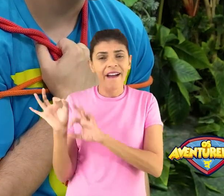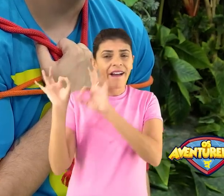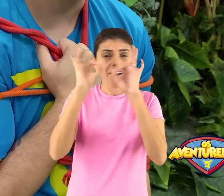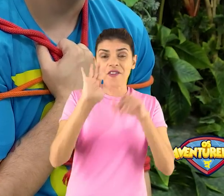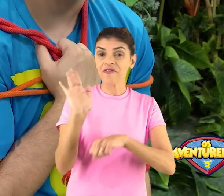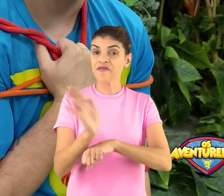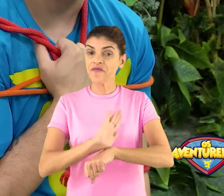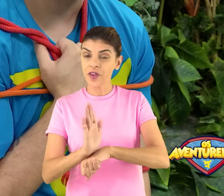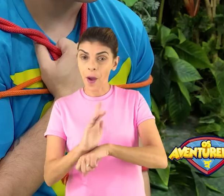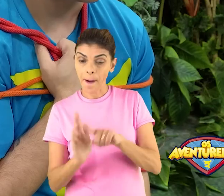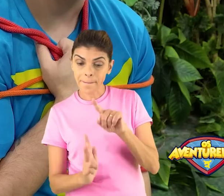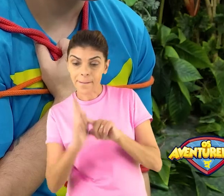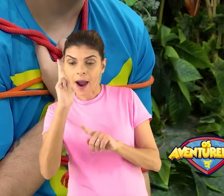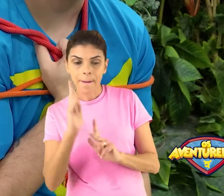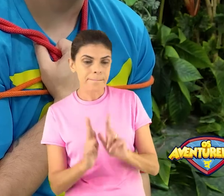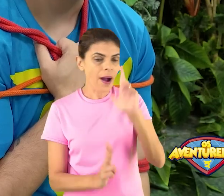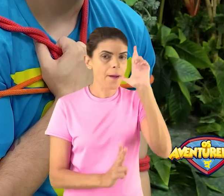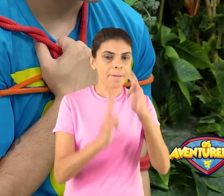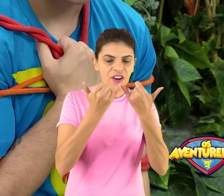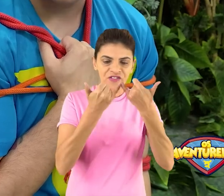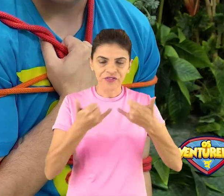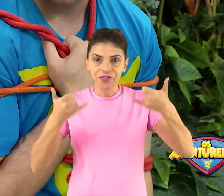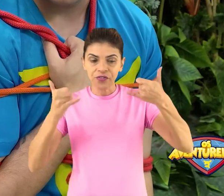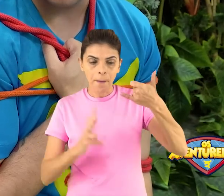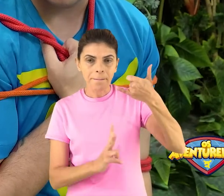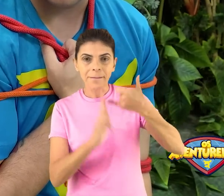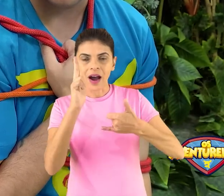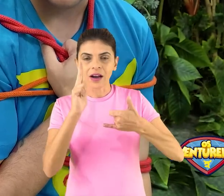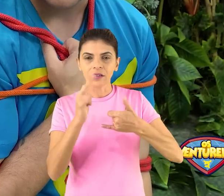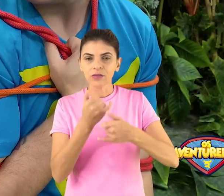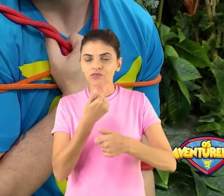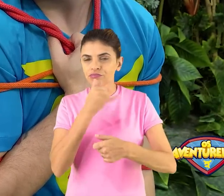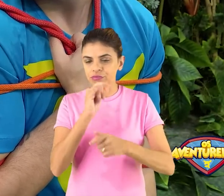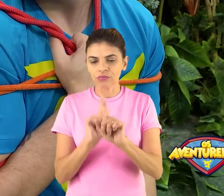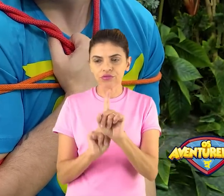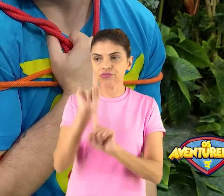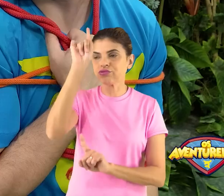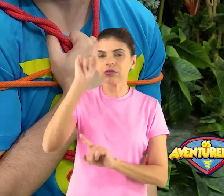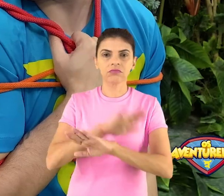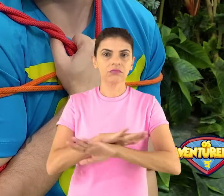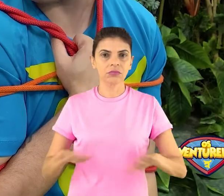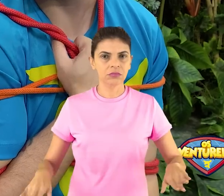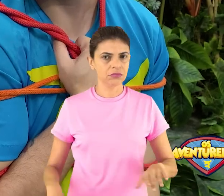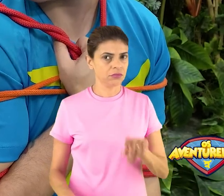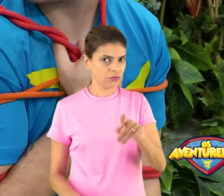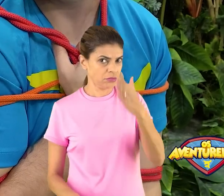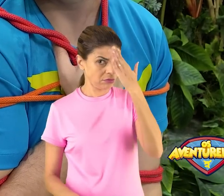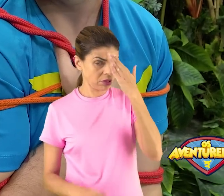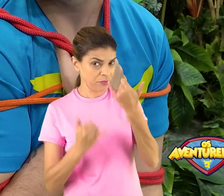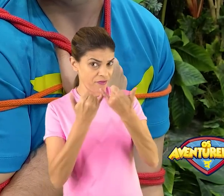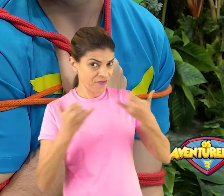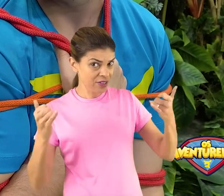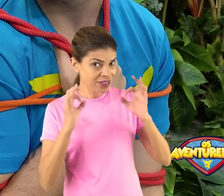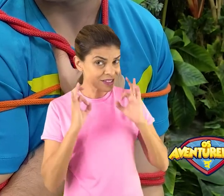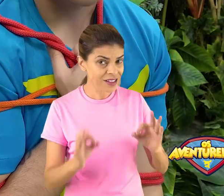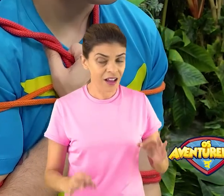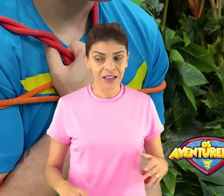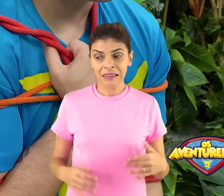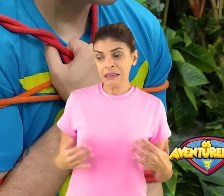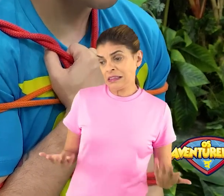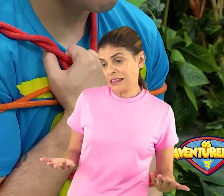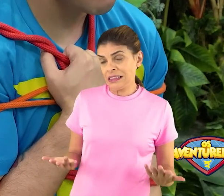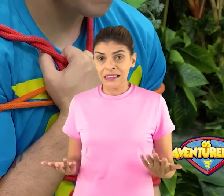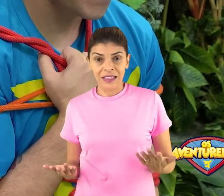Basta cortar o fio certo Que o foguete vai desligar E você sabe qual é o fio certo? Bom